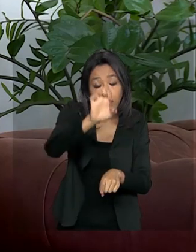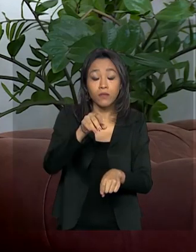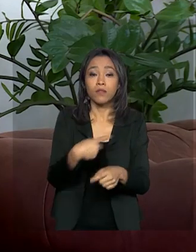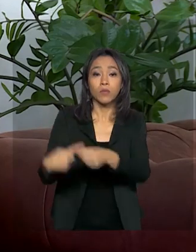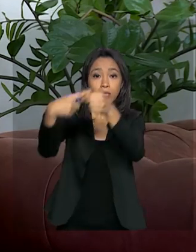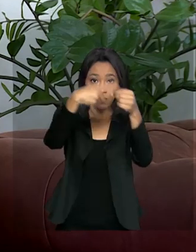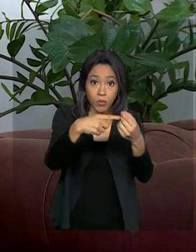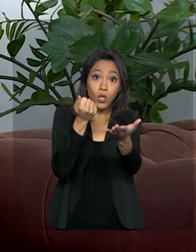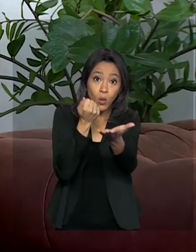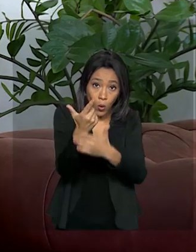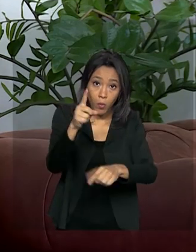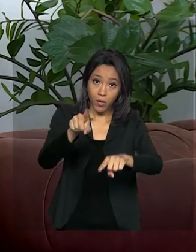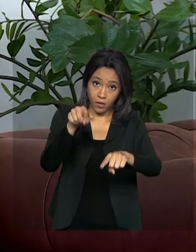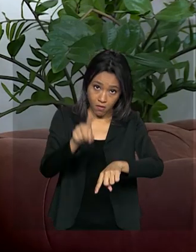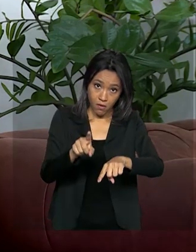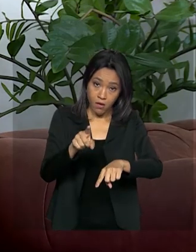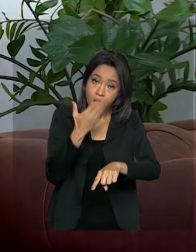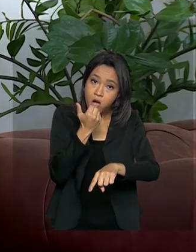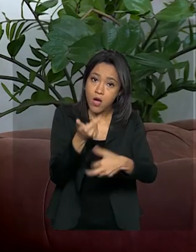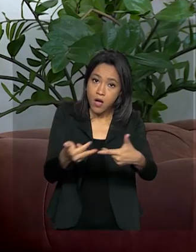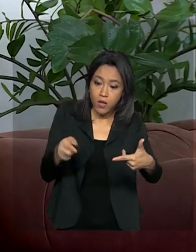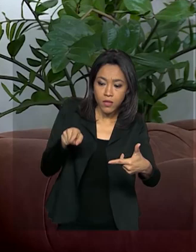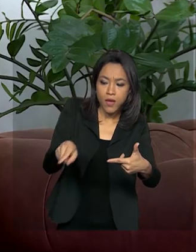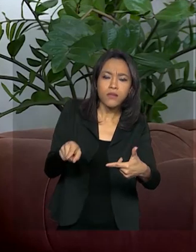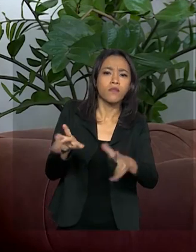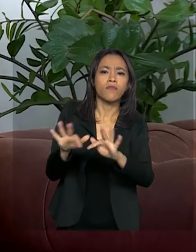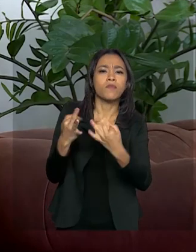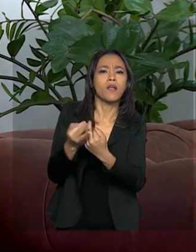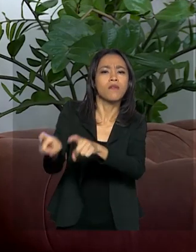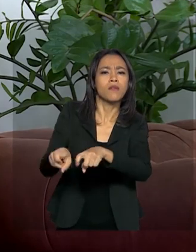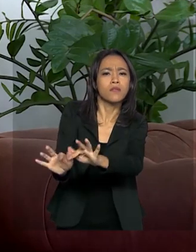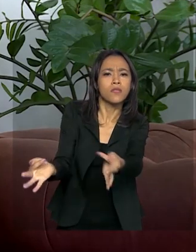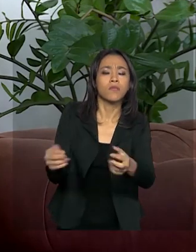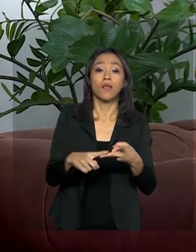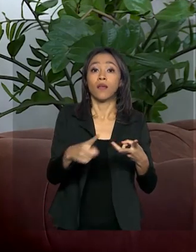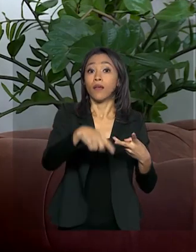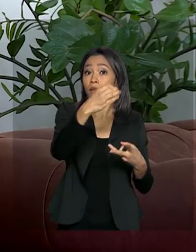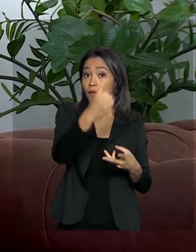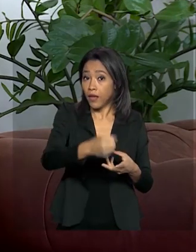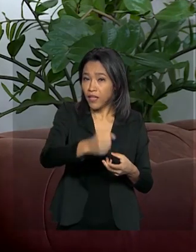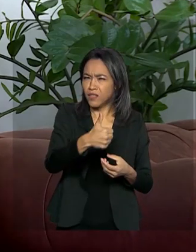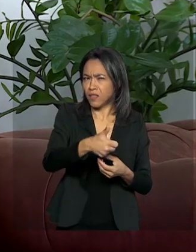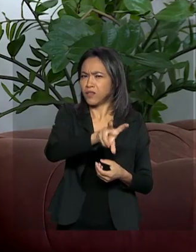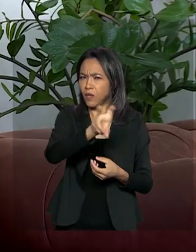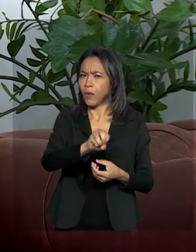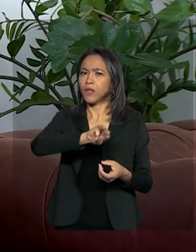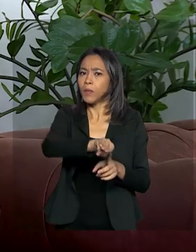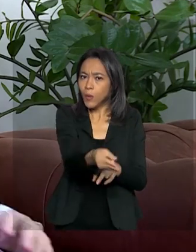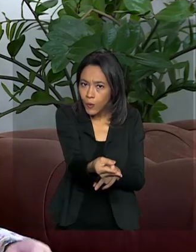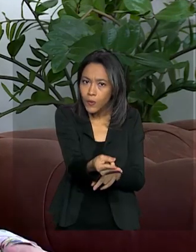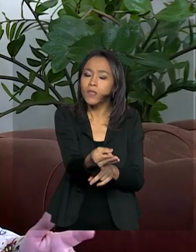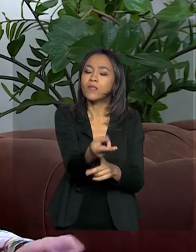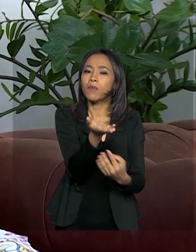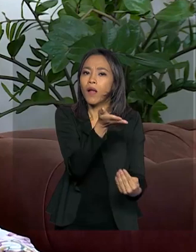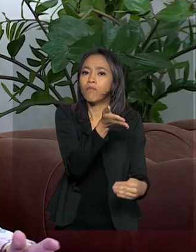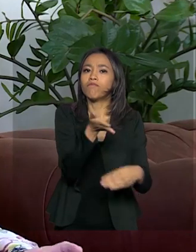que compram também desses pequenos produtores e para o leite mais 150 milhões para